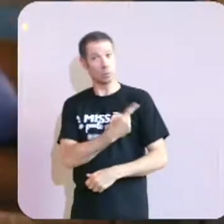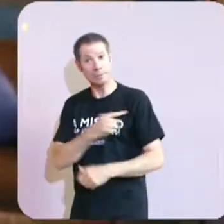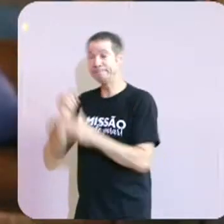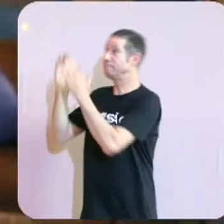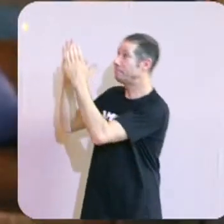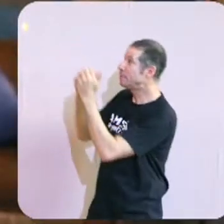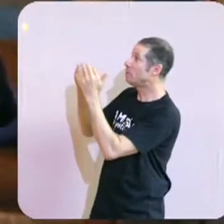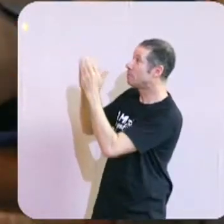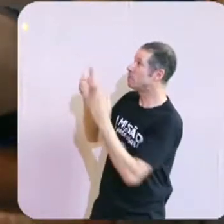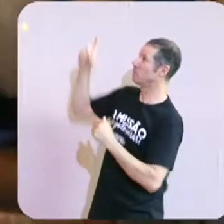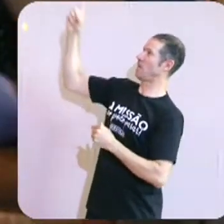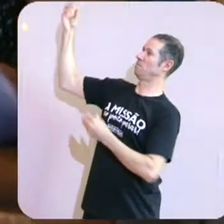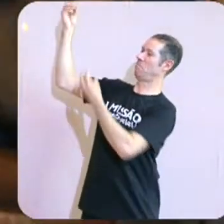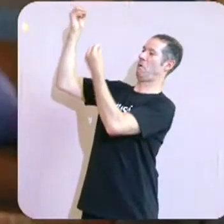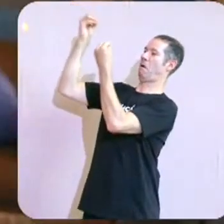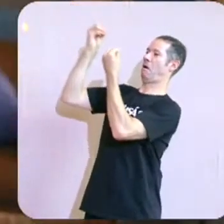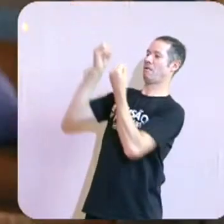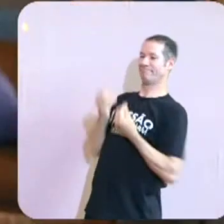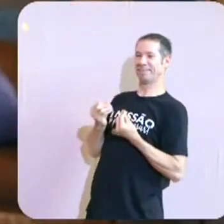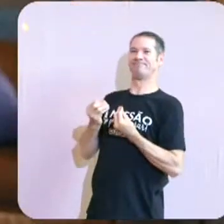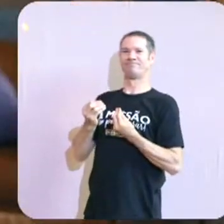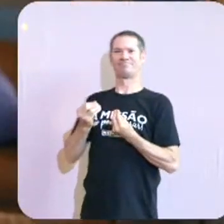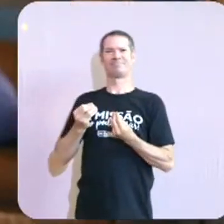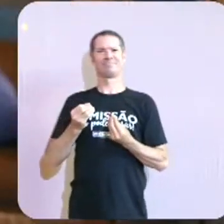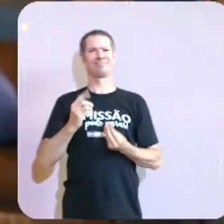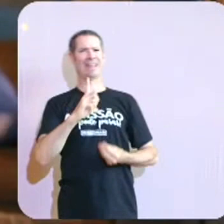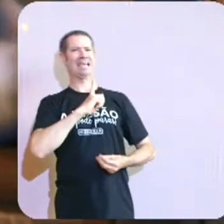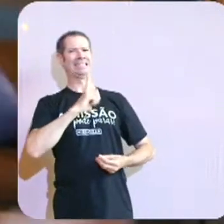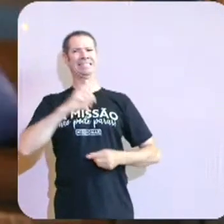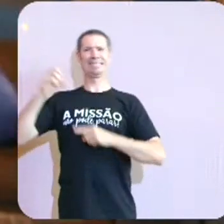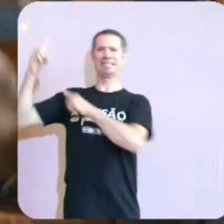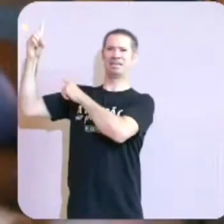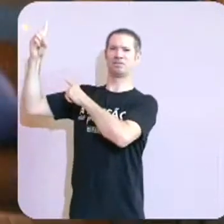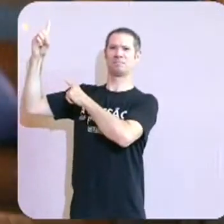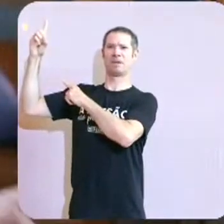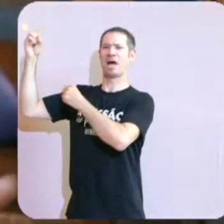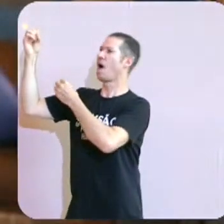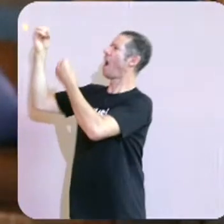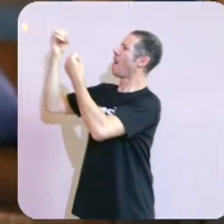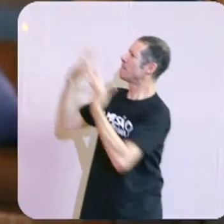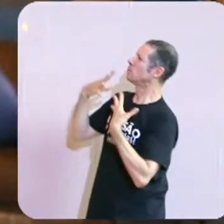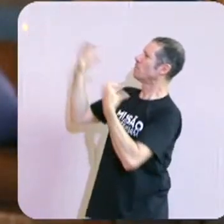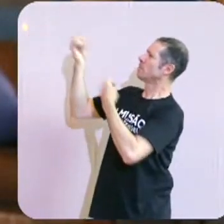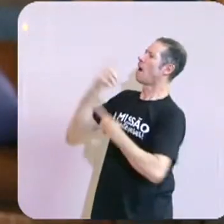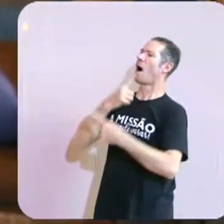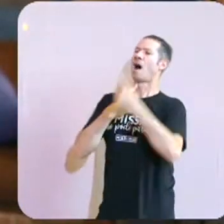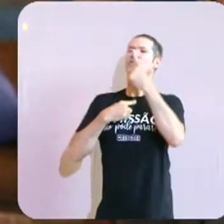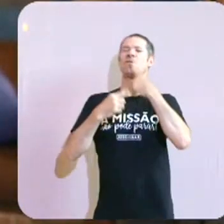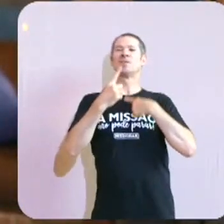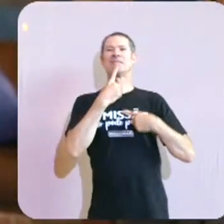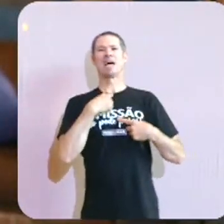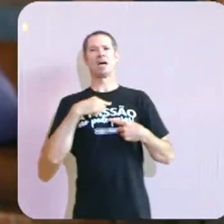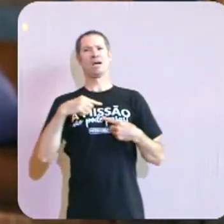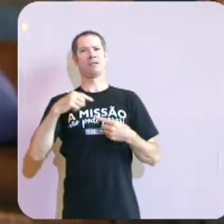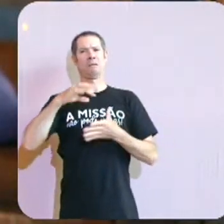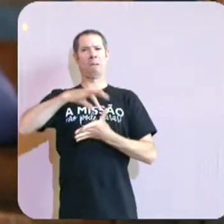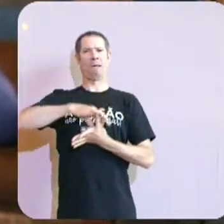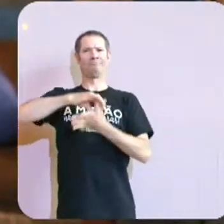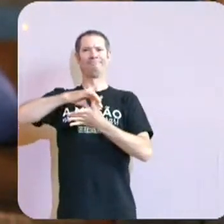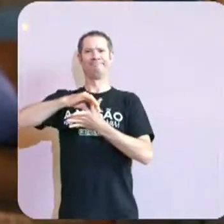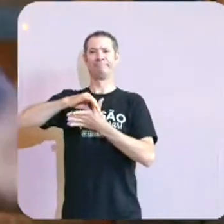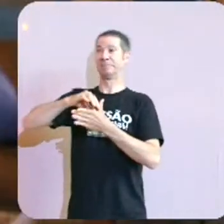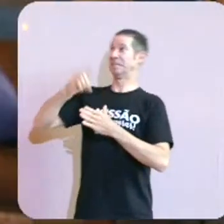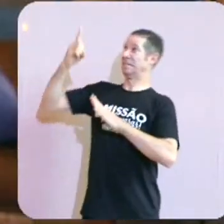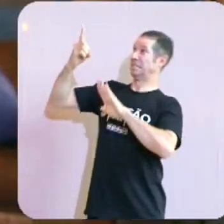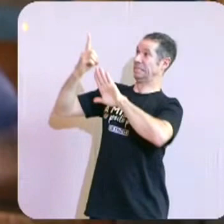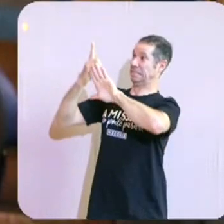pedimos e Deus realiza, como se Deus apenas existisse para satisfazer as nossas vontades. Isso acaba nos afastando